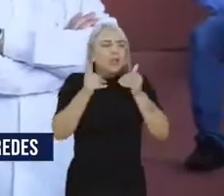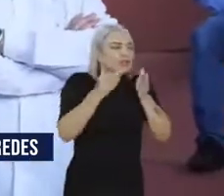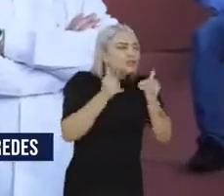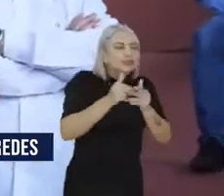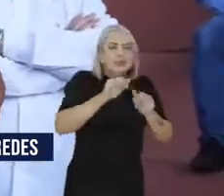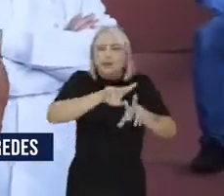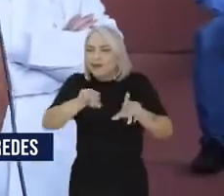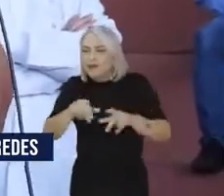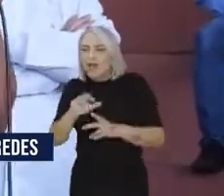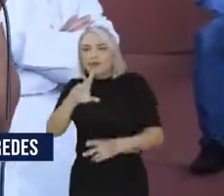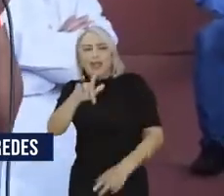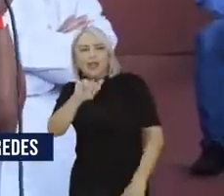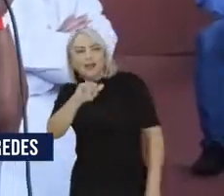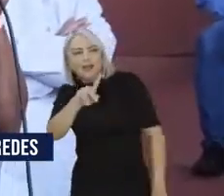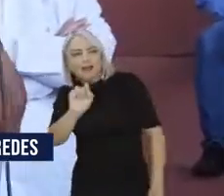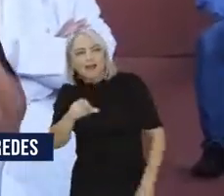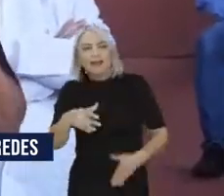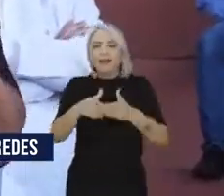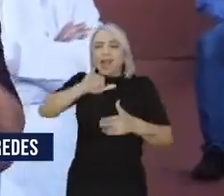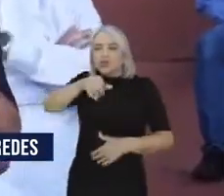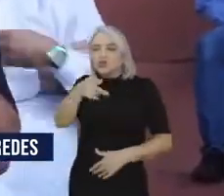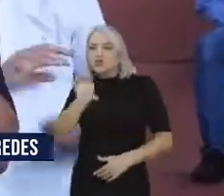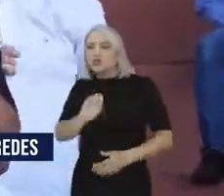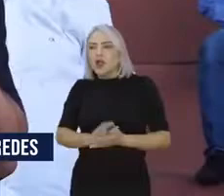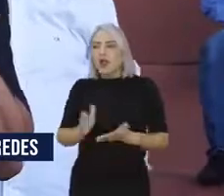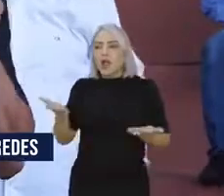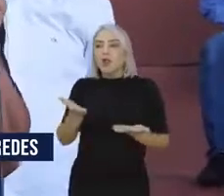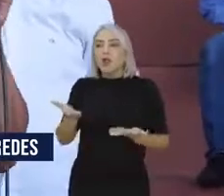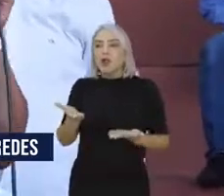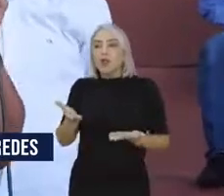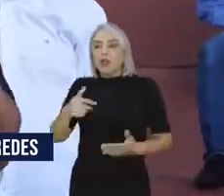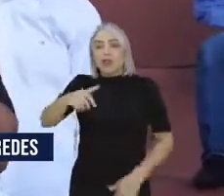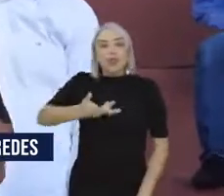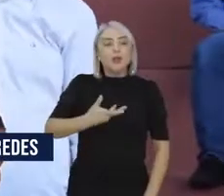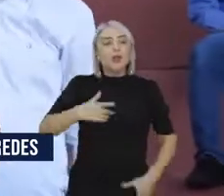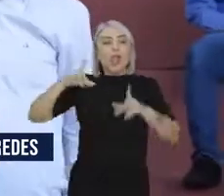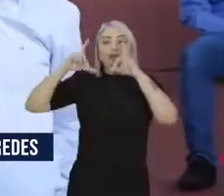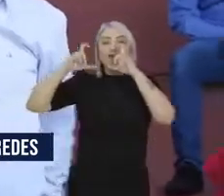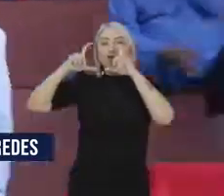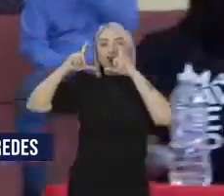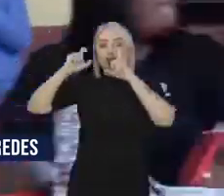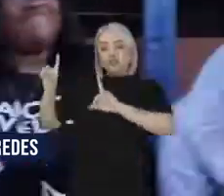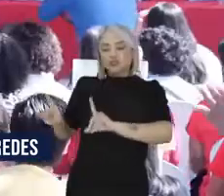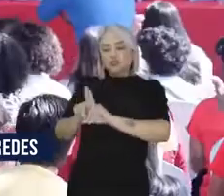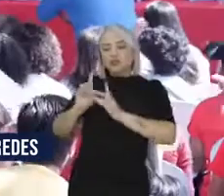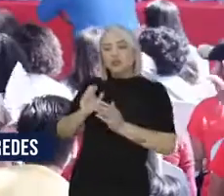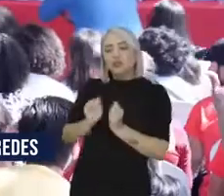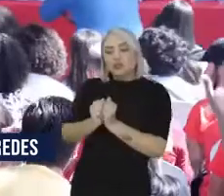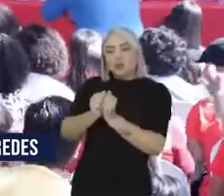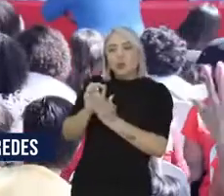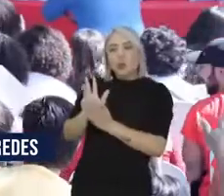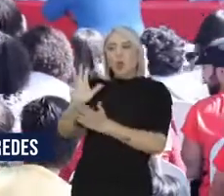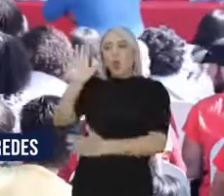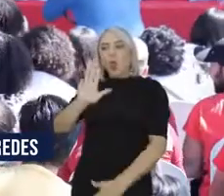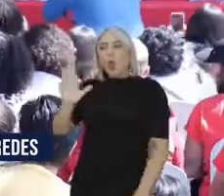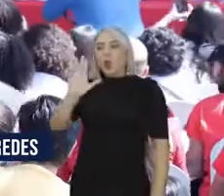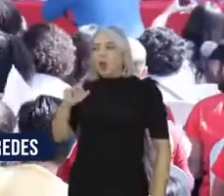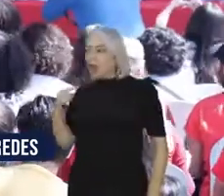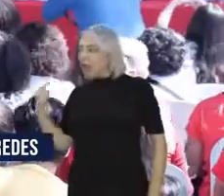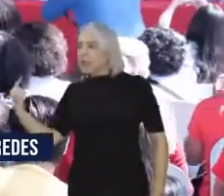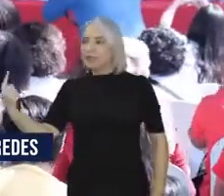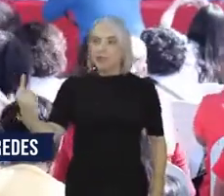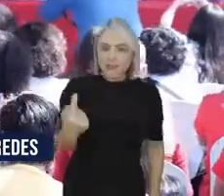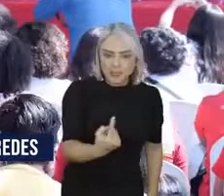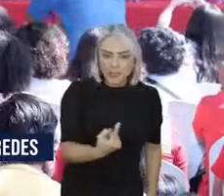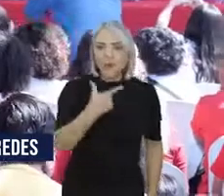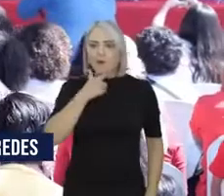mundo. E agora ela tava no meu pé aqui, eu quero tirar foto com o Lula. E eu, calma, ela deu a volta ali e conseguiu, gente.